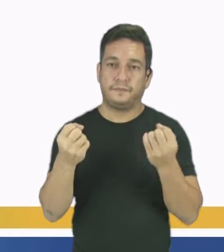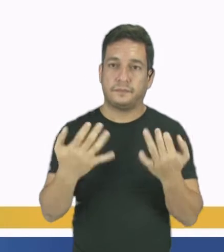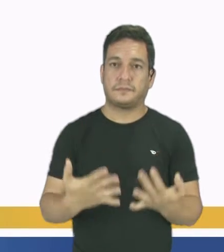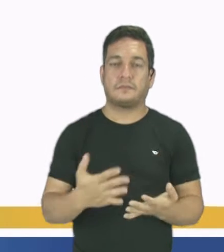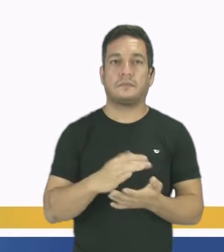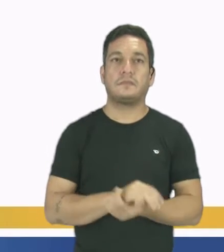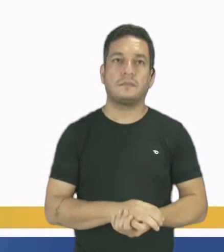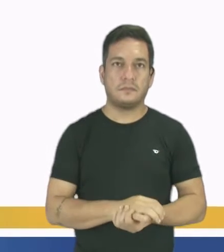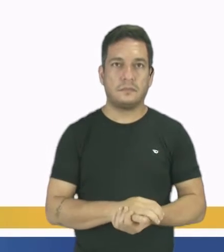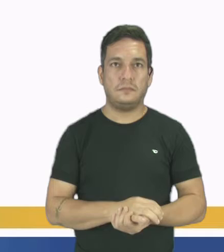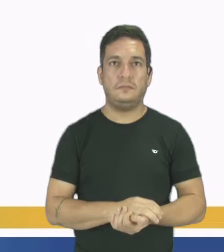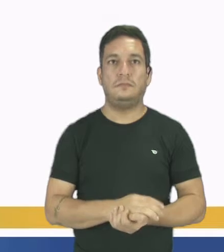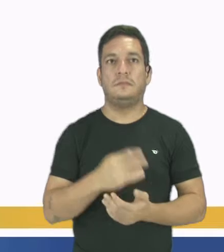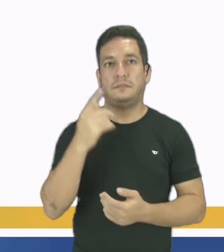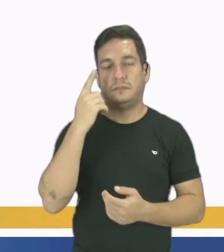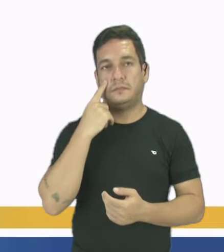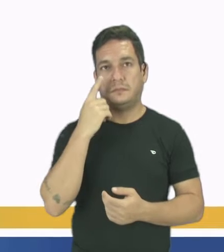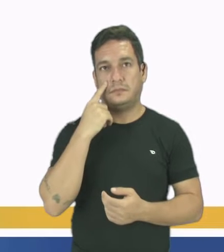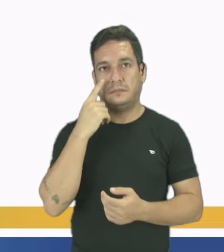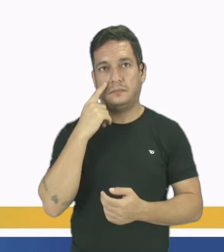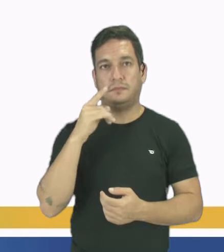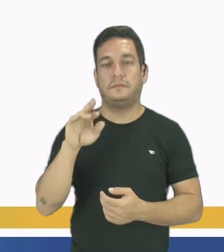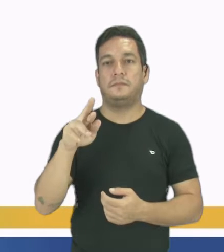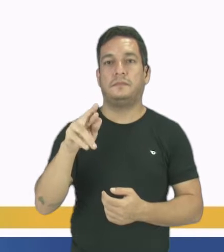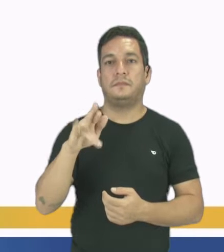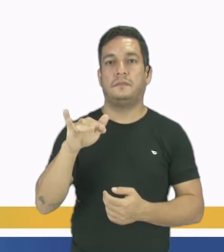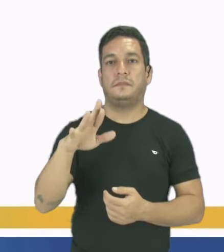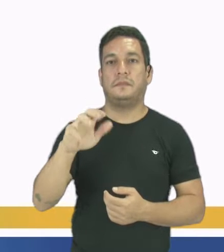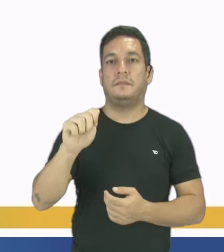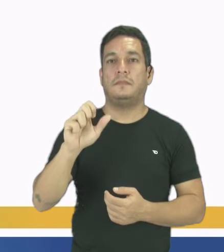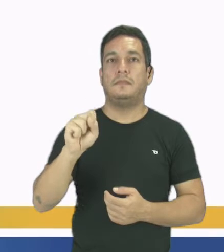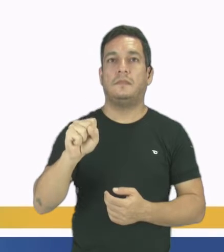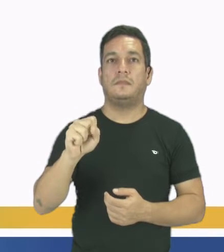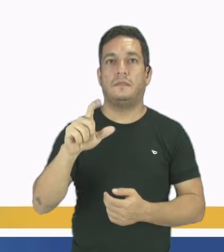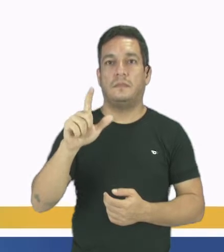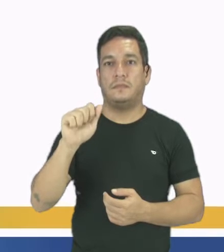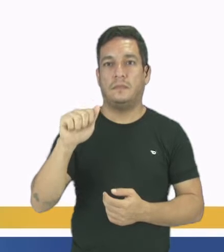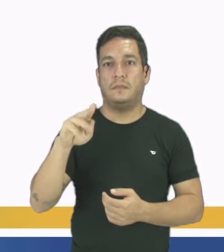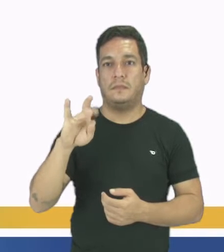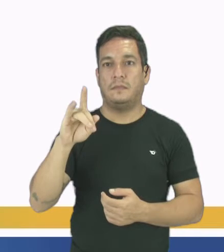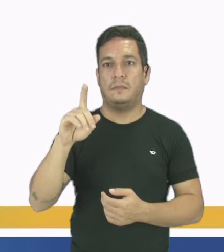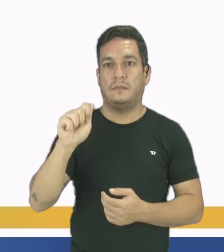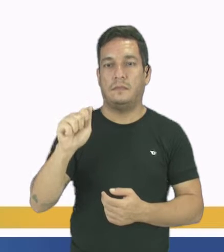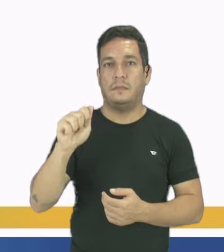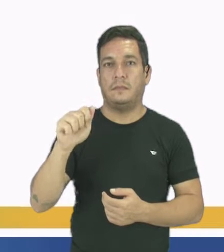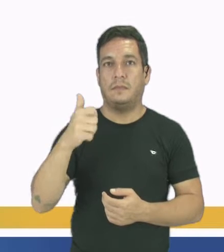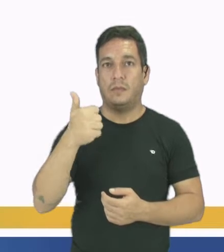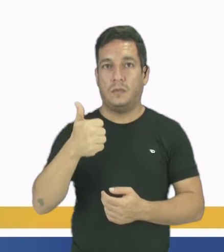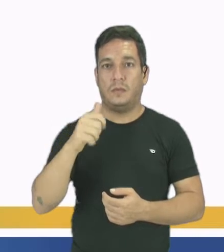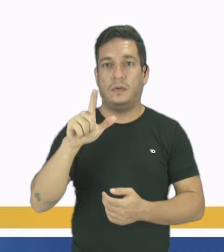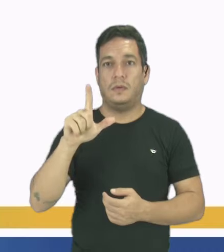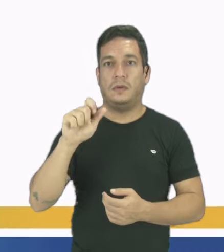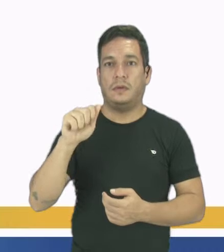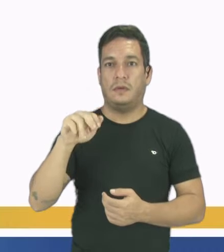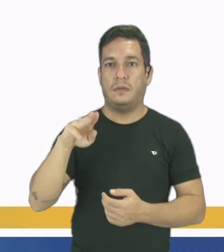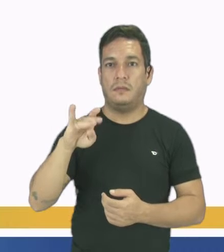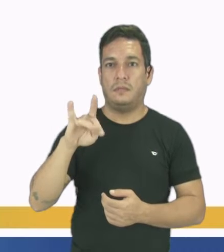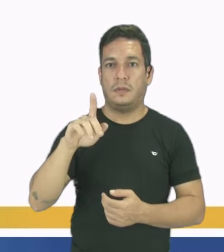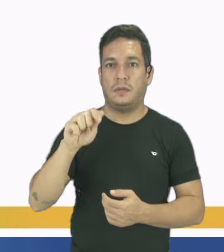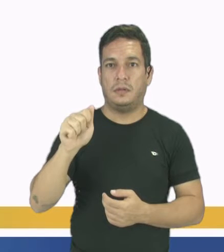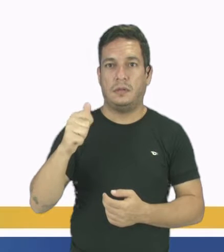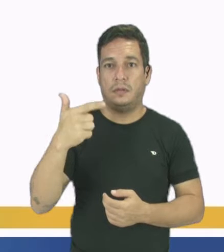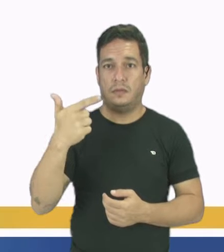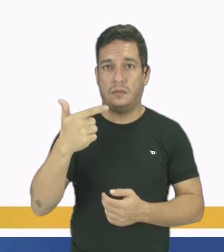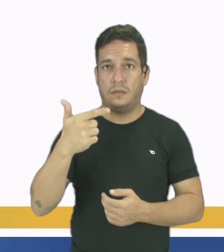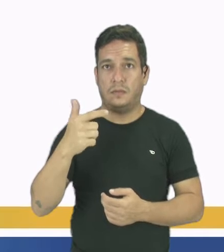definição. Consideremos a circunferência lambda1 e a circunferência lambda2 de